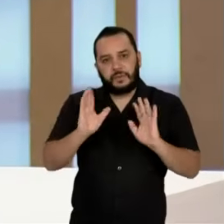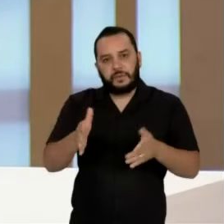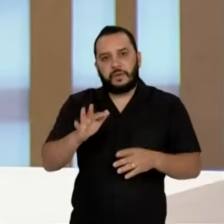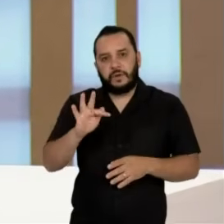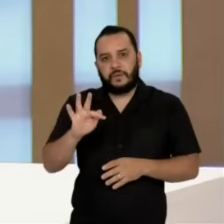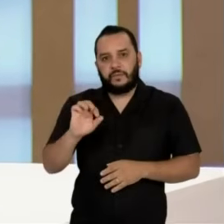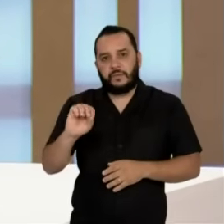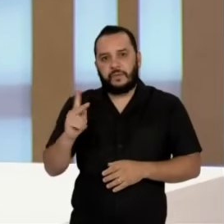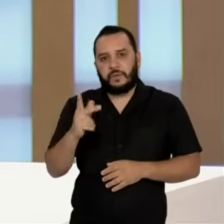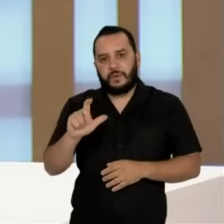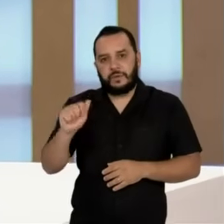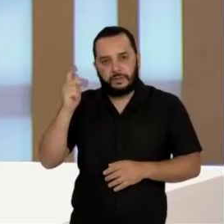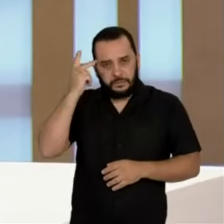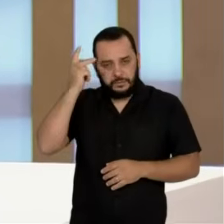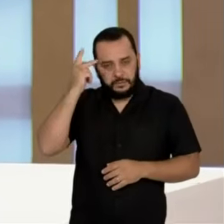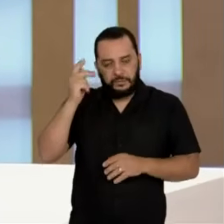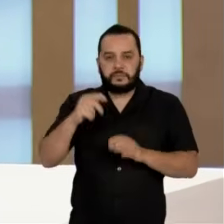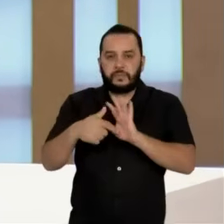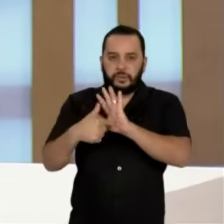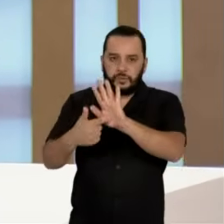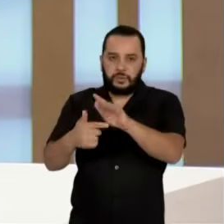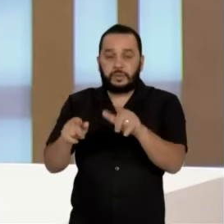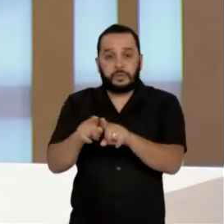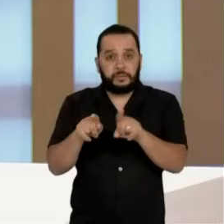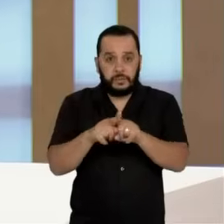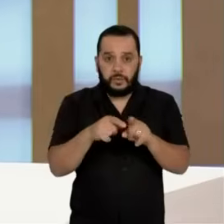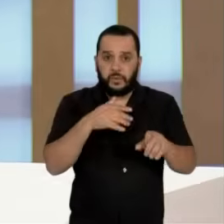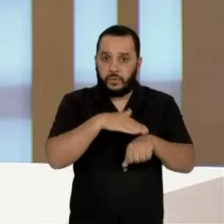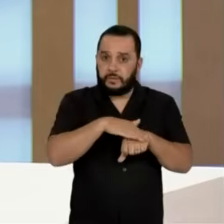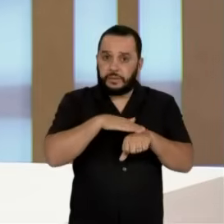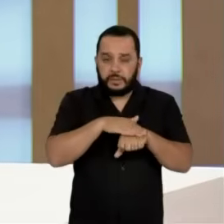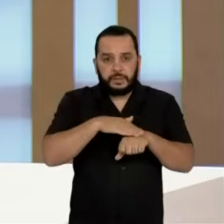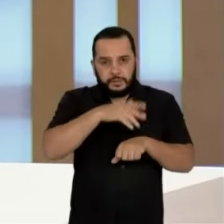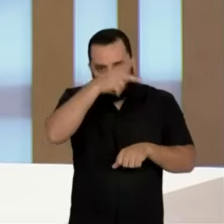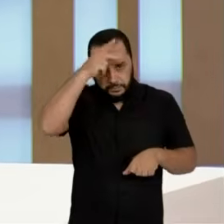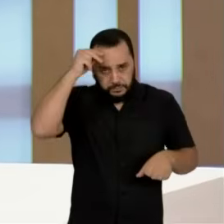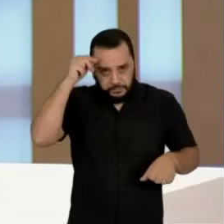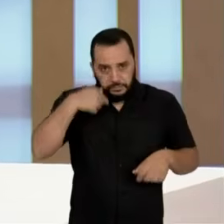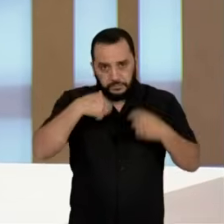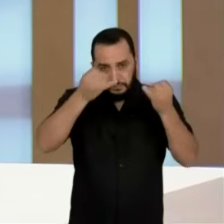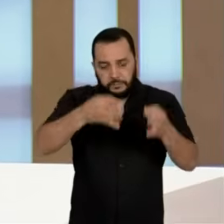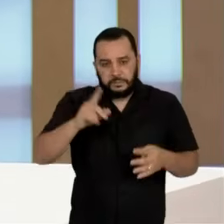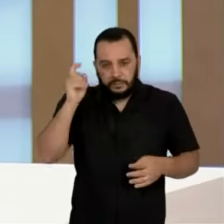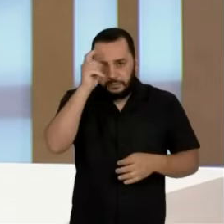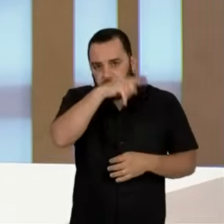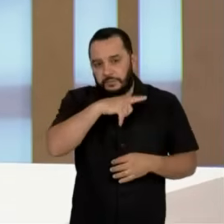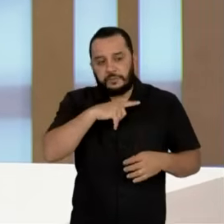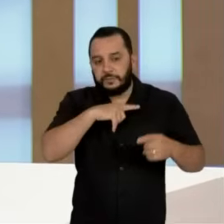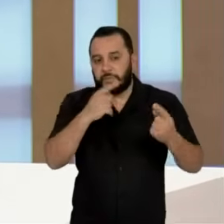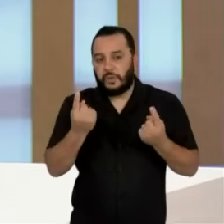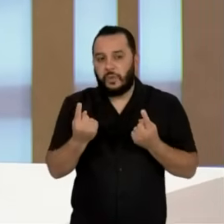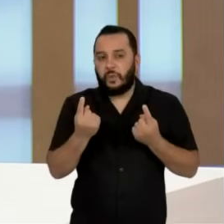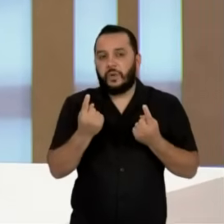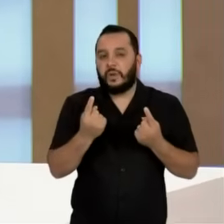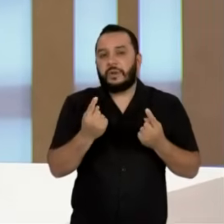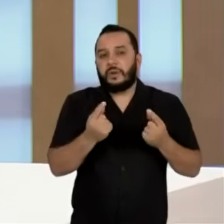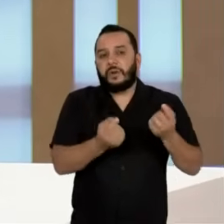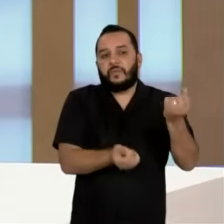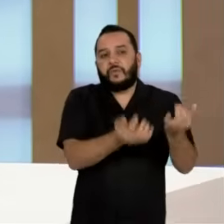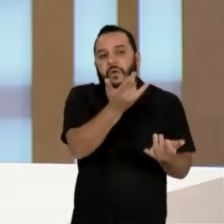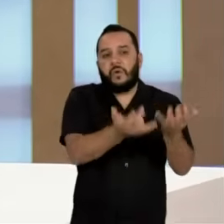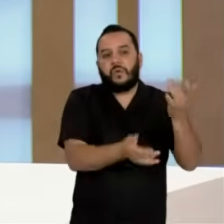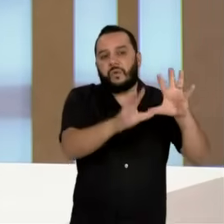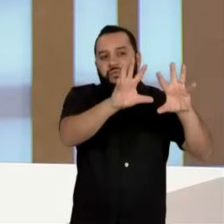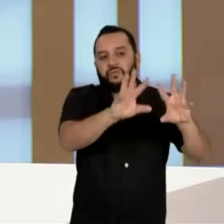com o prefeito naquele dia, e o prefeito falava da dificuldade de combater o incêndio, porque era uma área que os bombeiros não tinham como entrar,